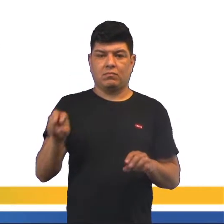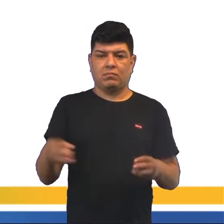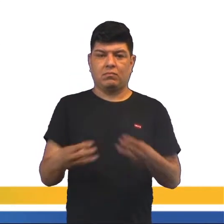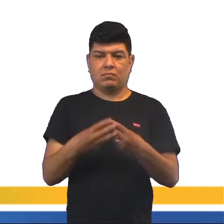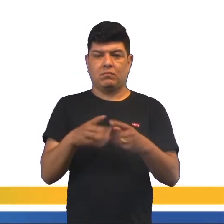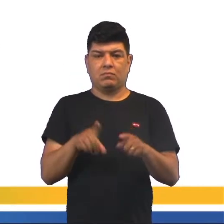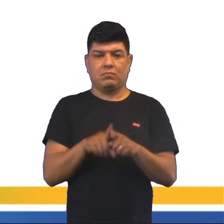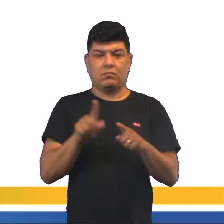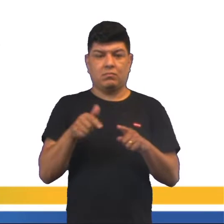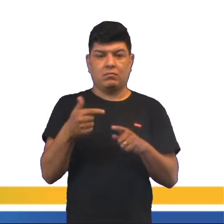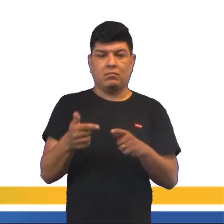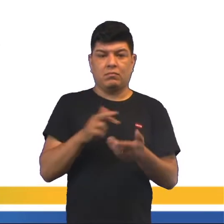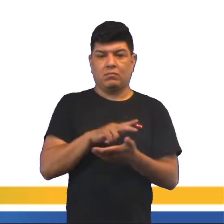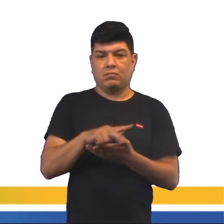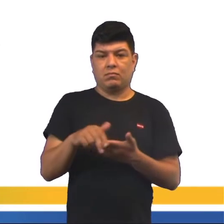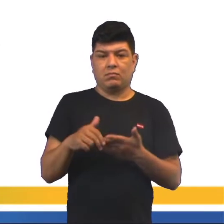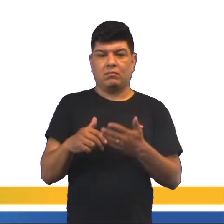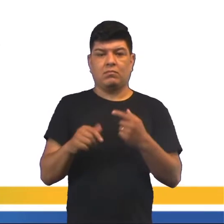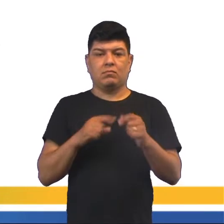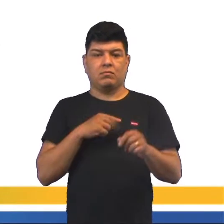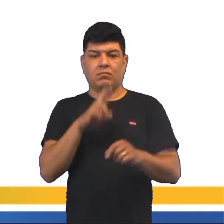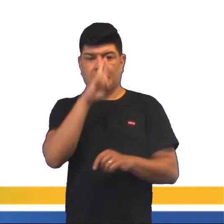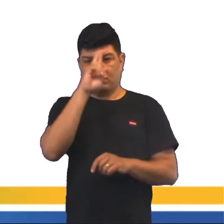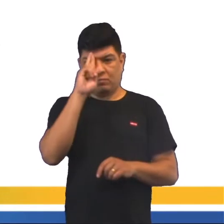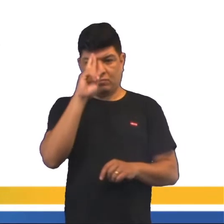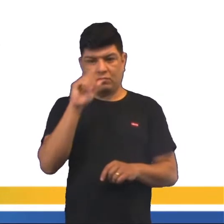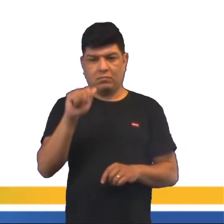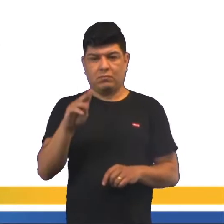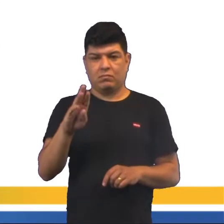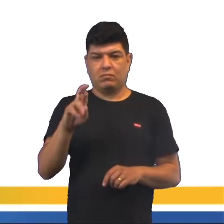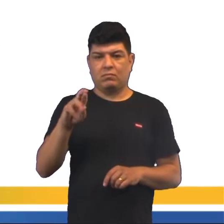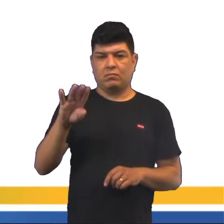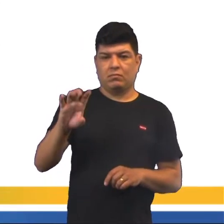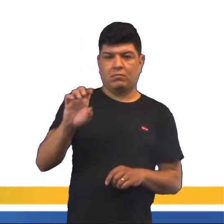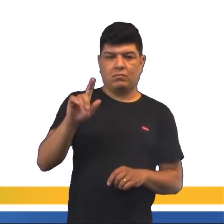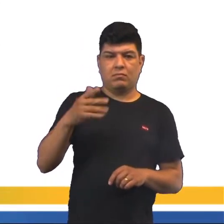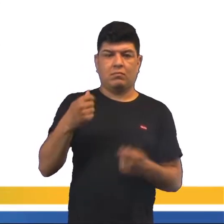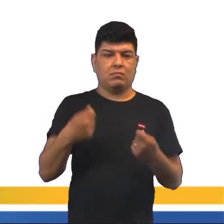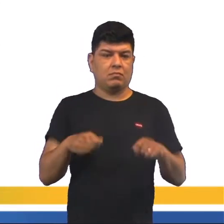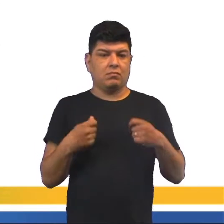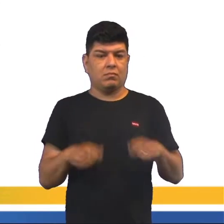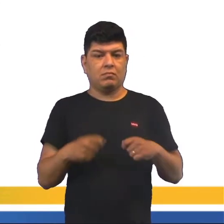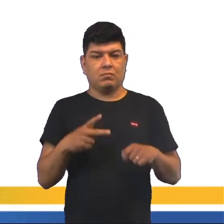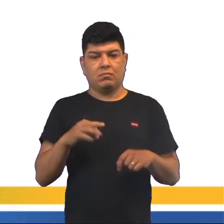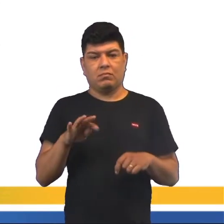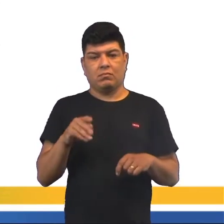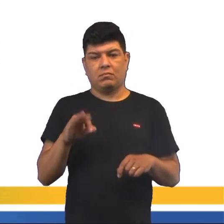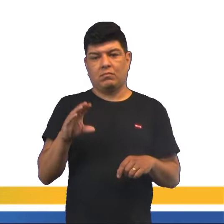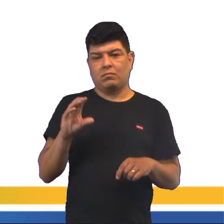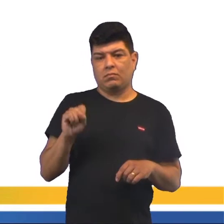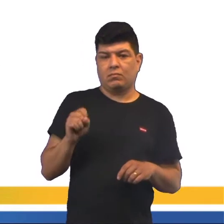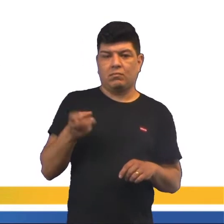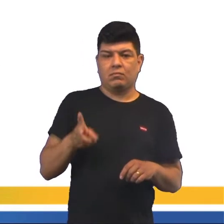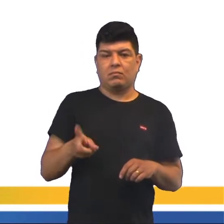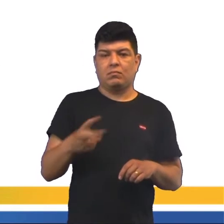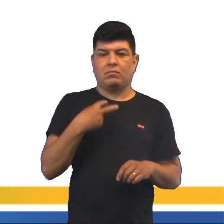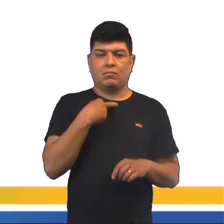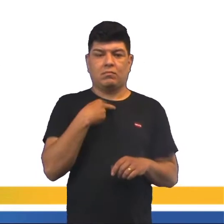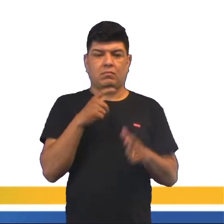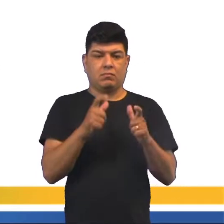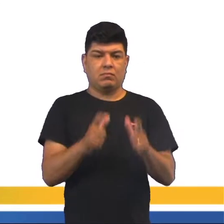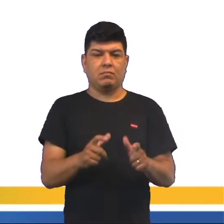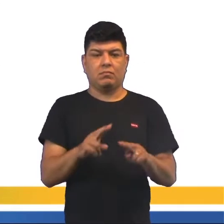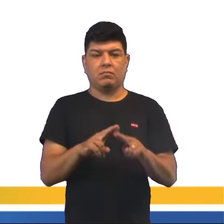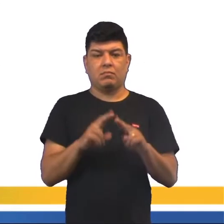Com isso, após vários outros desdobramentos históricos, os árabes, e mais precisamente os palestinos, mantiveram a ocupação